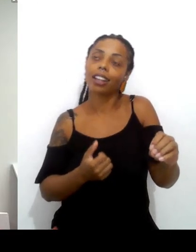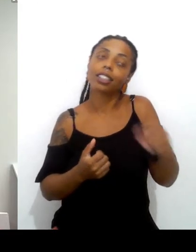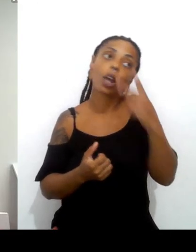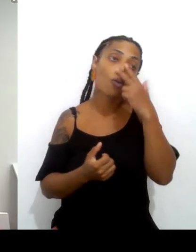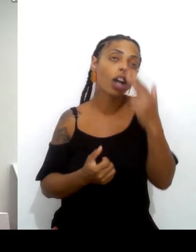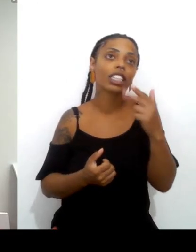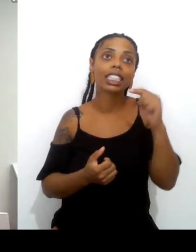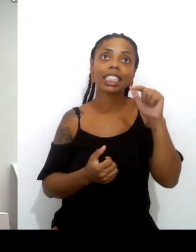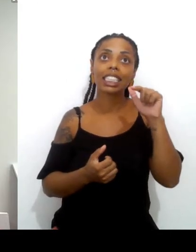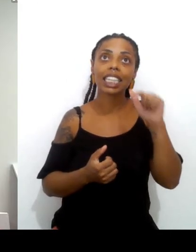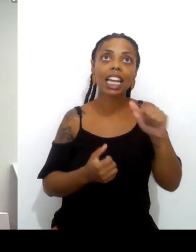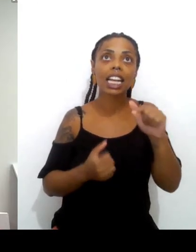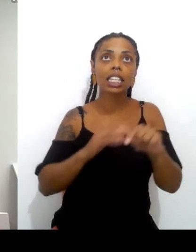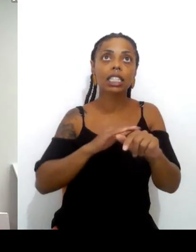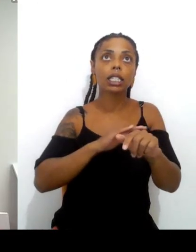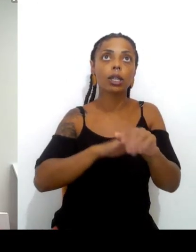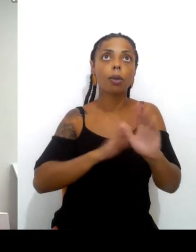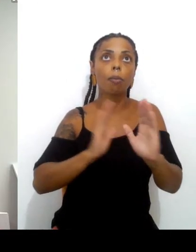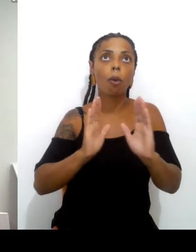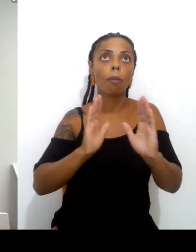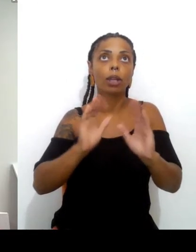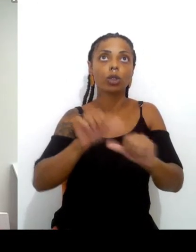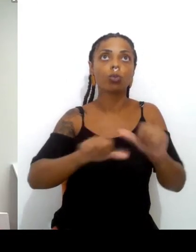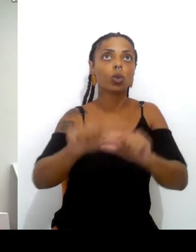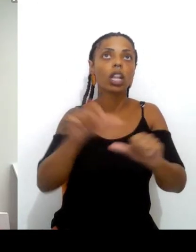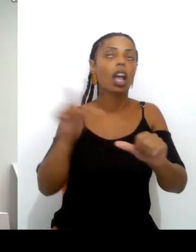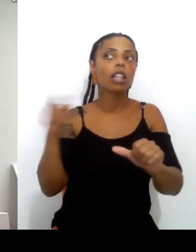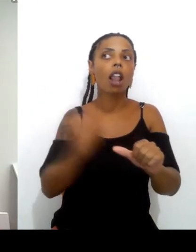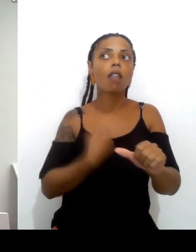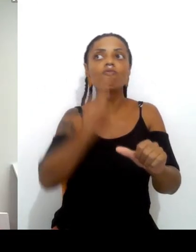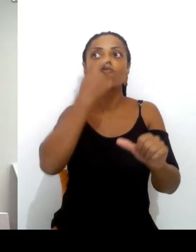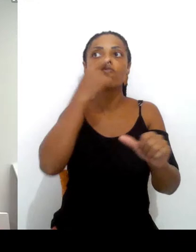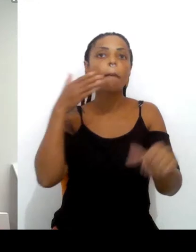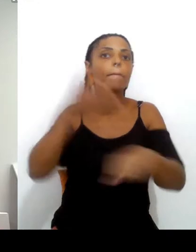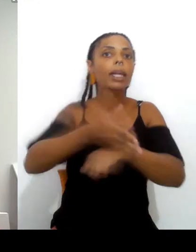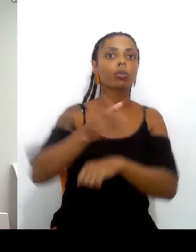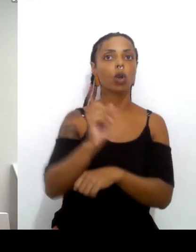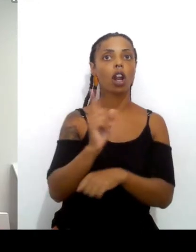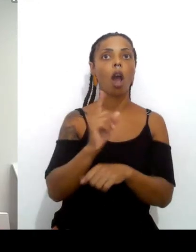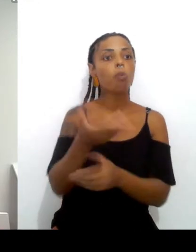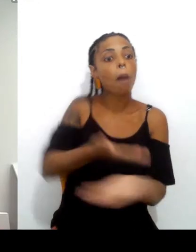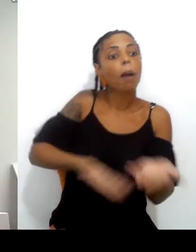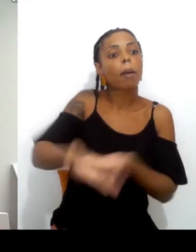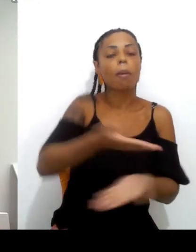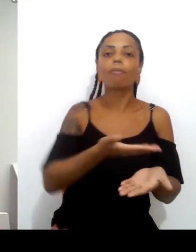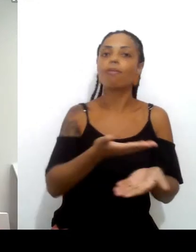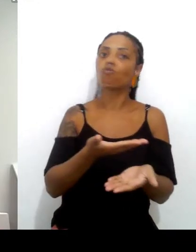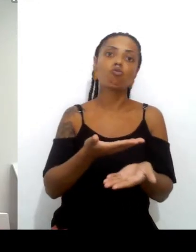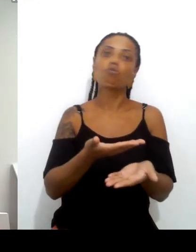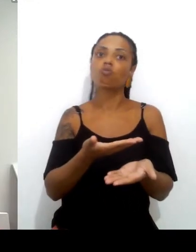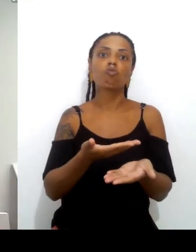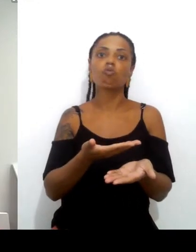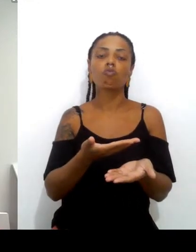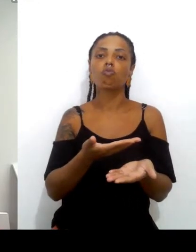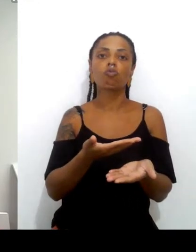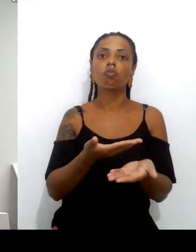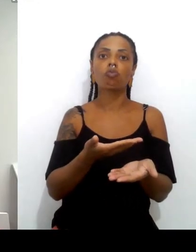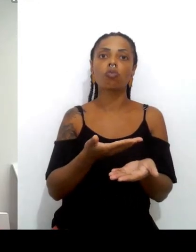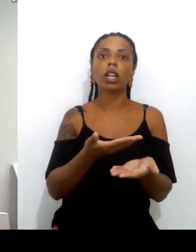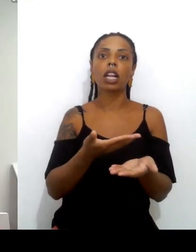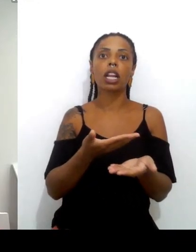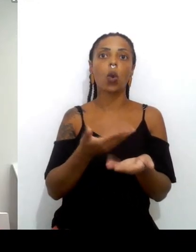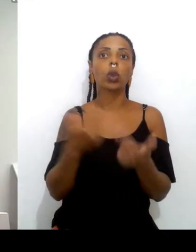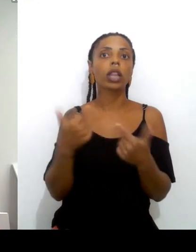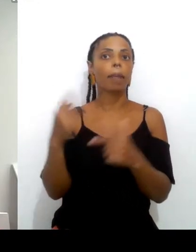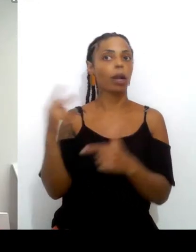momento de mudança não era um momento com qual ele se identificava ou interagia explicitamente dentro da produção de suas